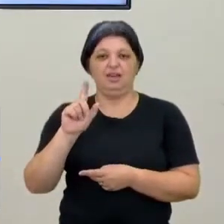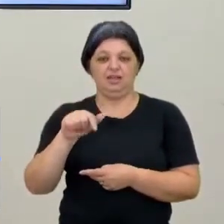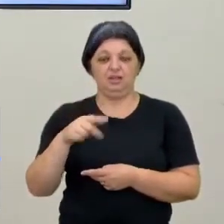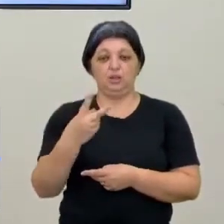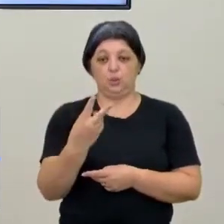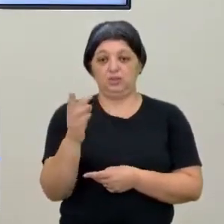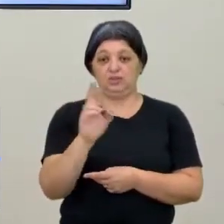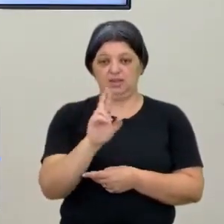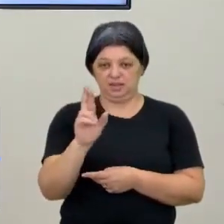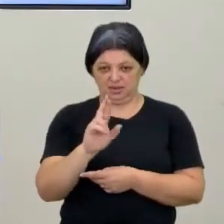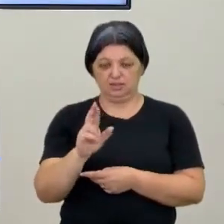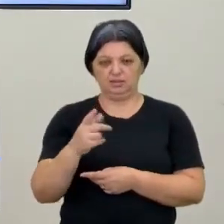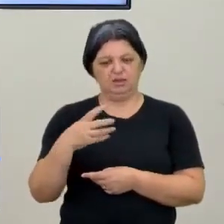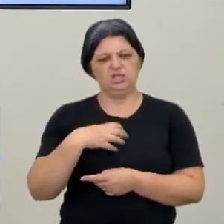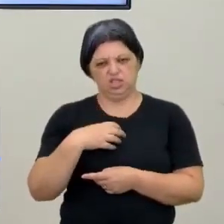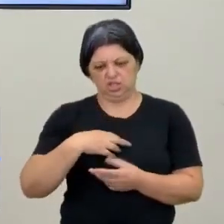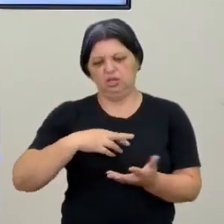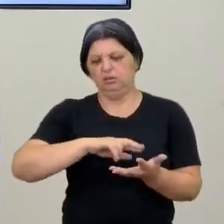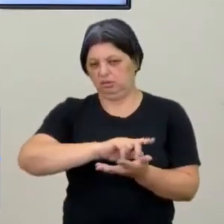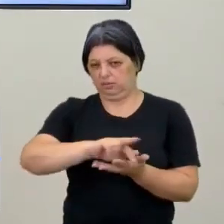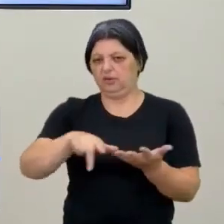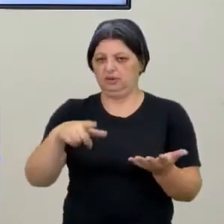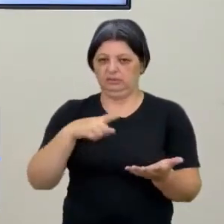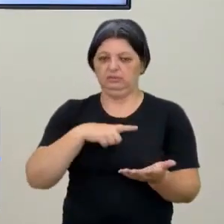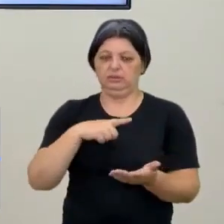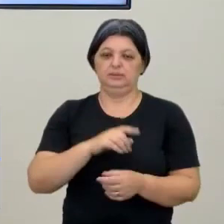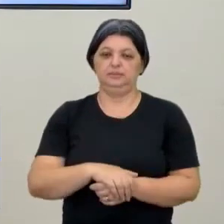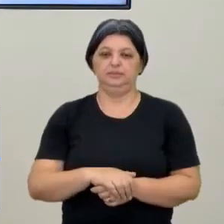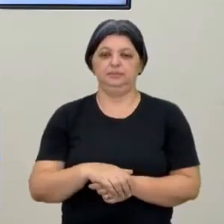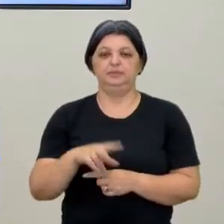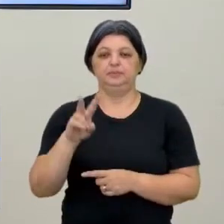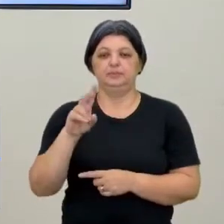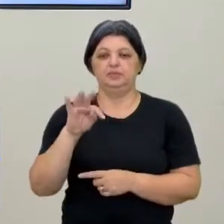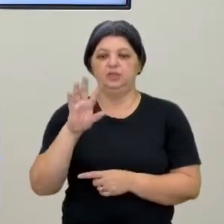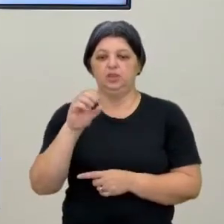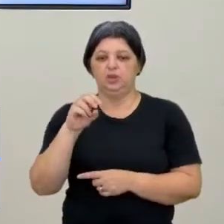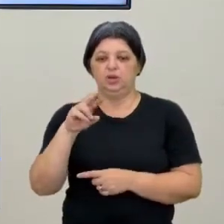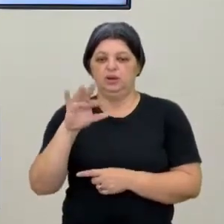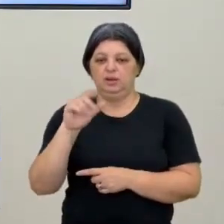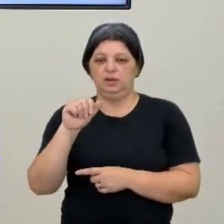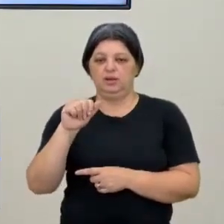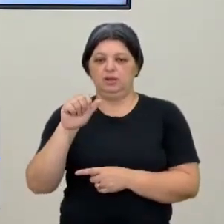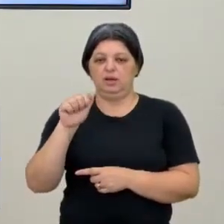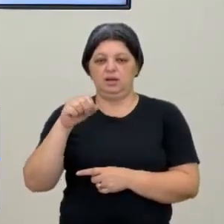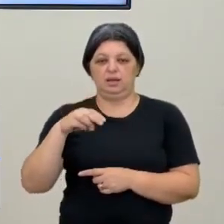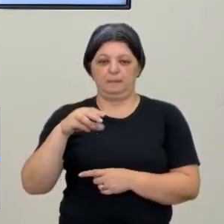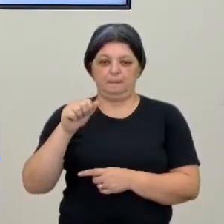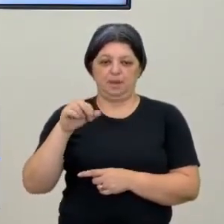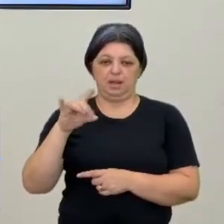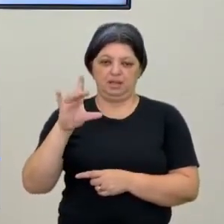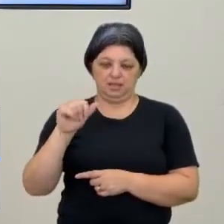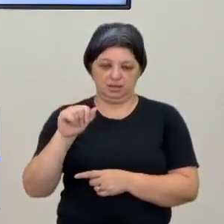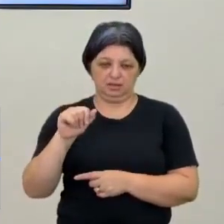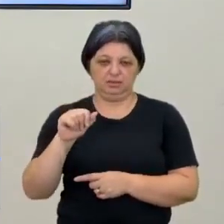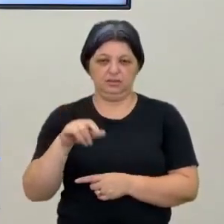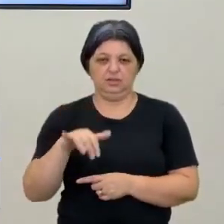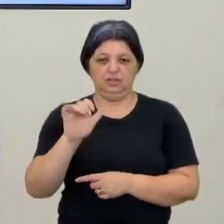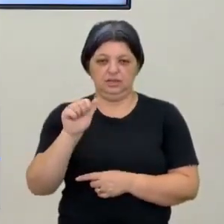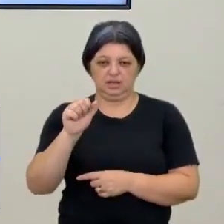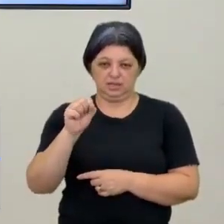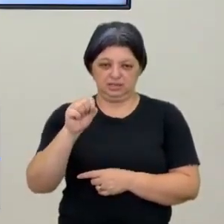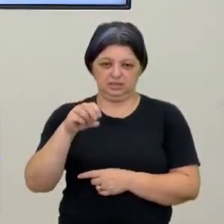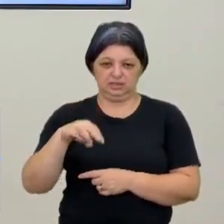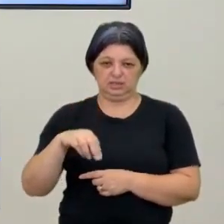outra maneira. Sim, tem várias maneiras de fazer, né? Tem a Vitória, a Amanda, o Bruno Silva, o Eduardo José, a Yasmin fez umas contas